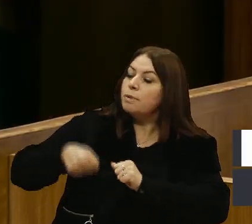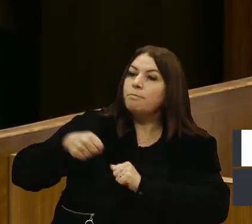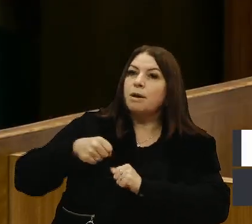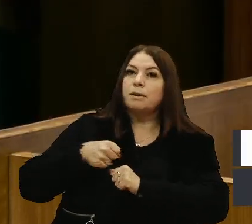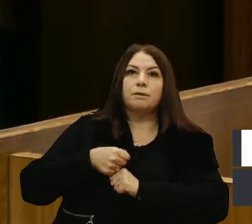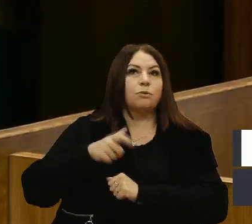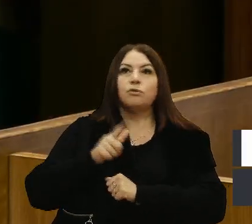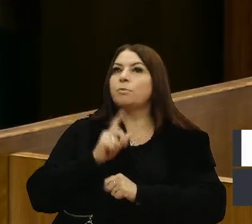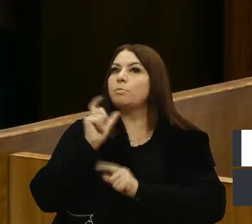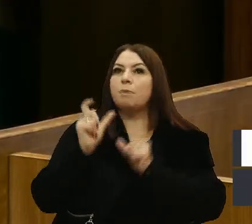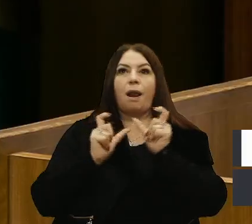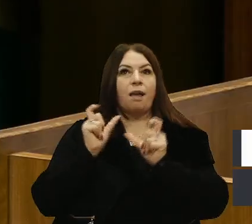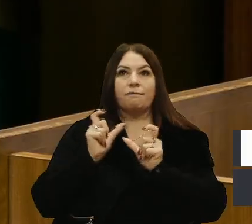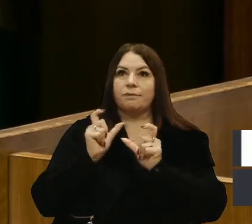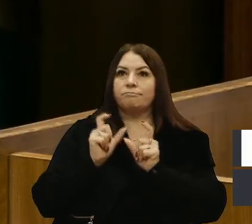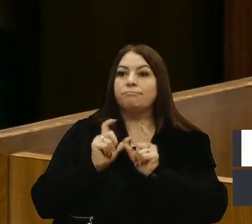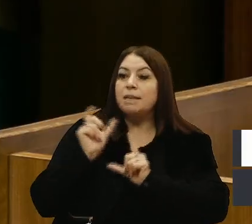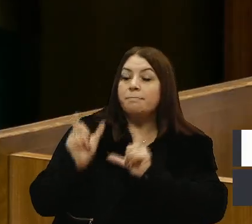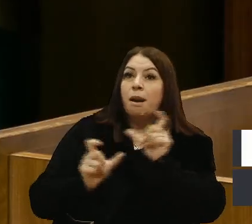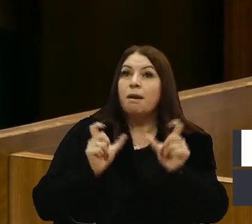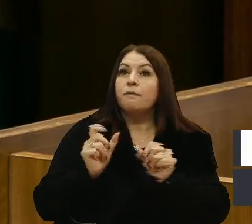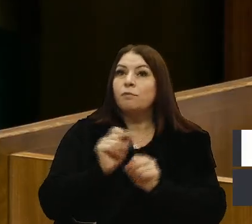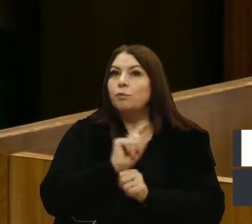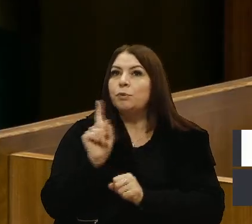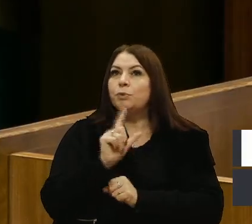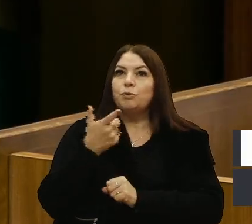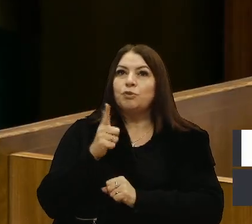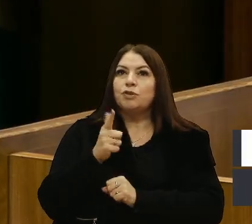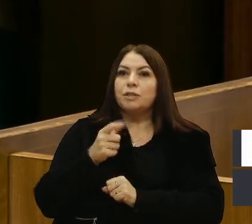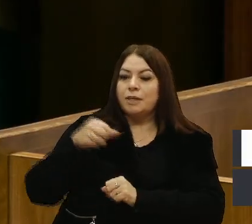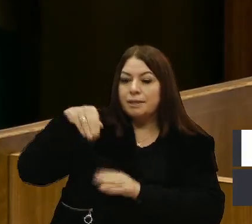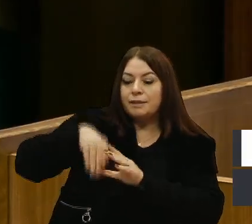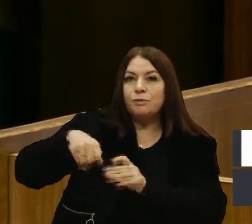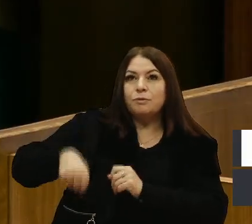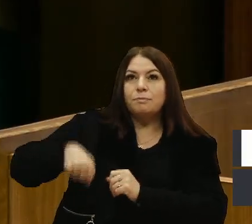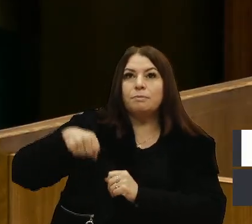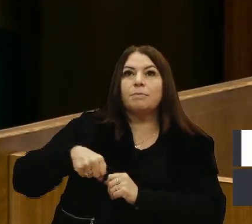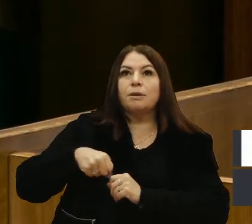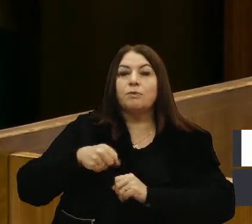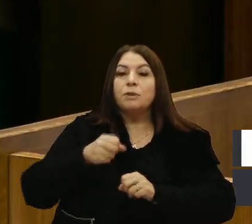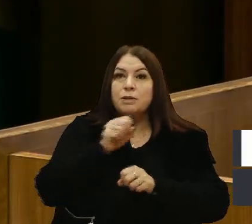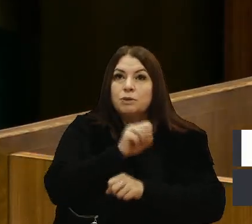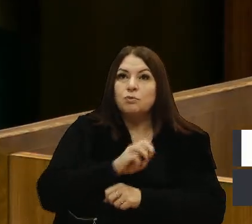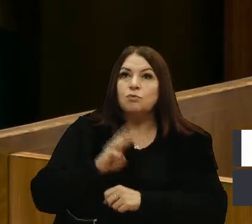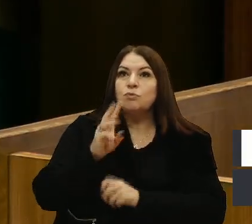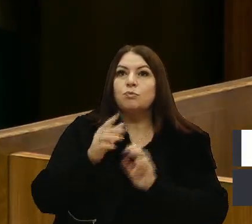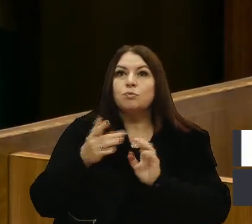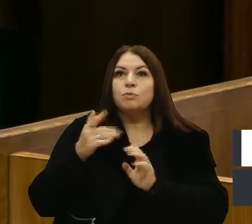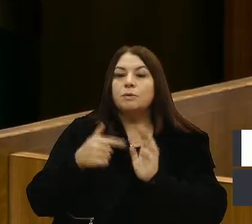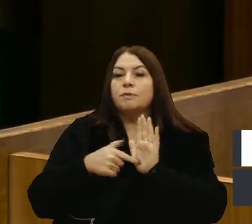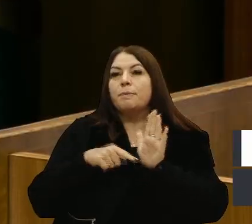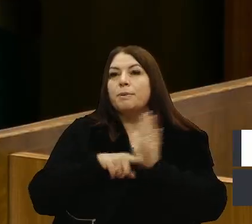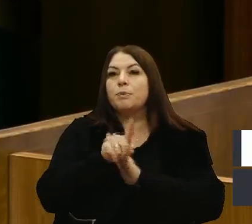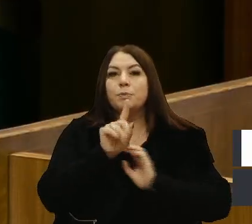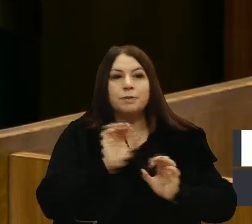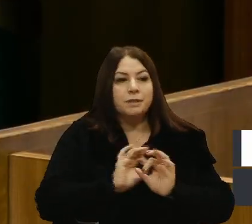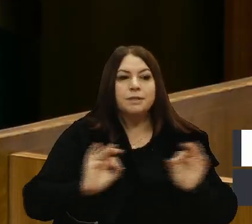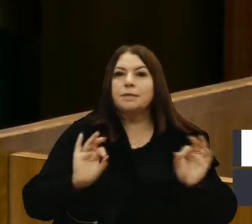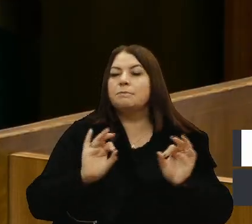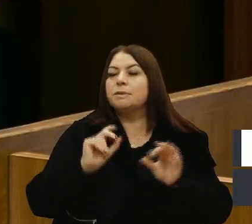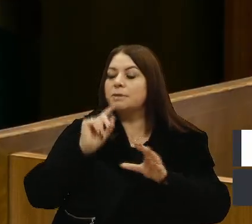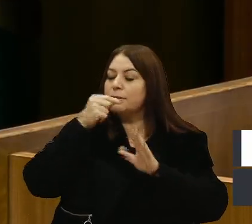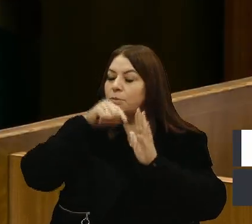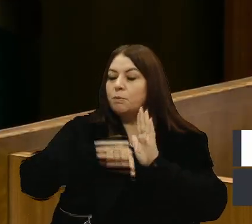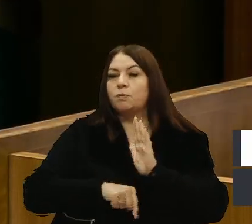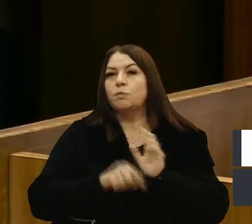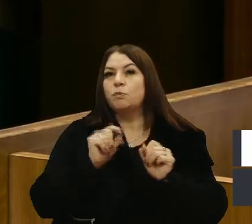em palavras, e nas palavras o que não cabia nas malas. O espetáculo faz uma pergunta bem simples, mas profunda.